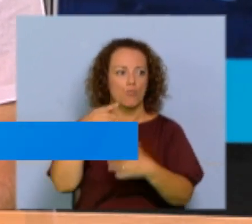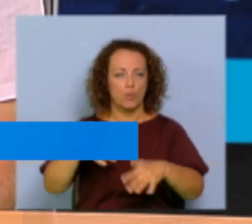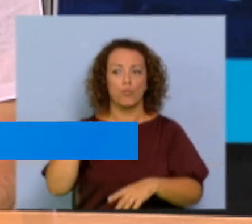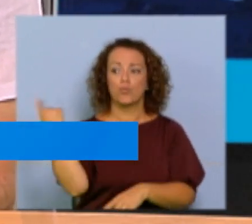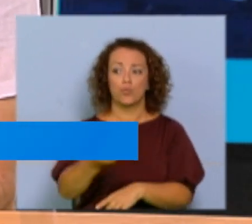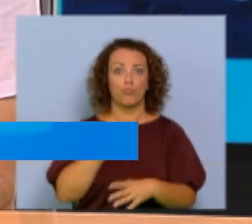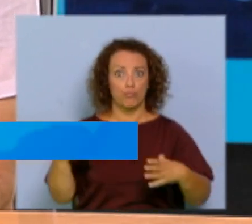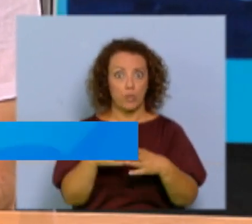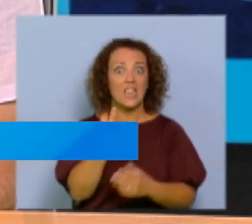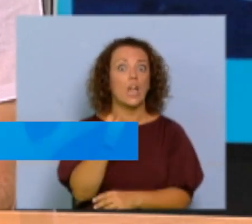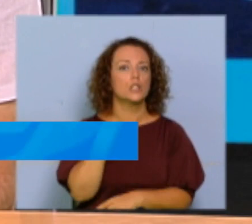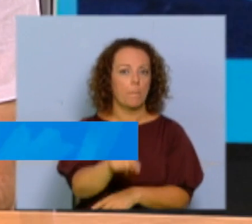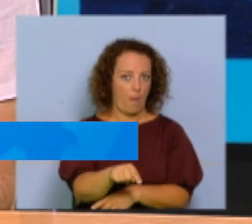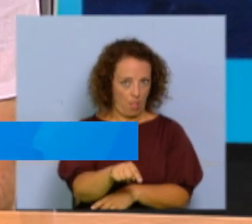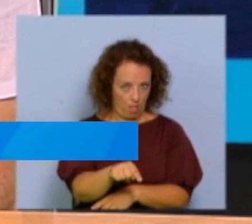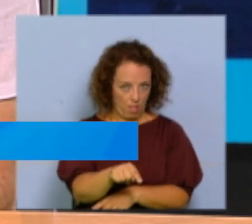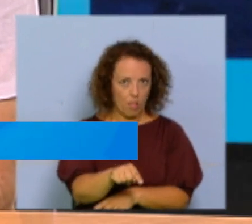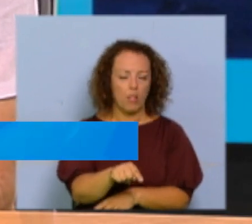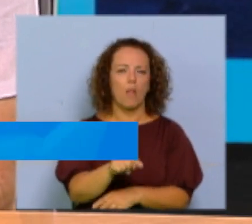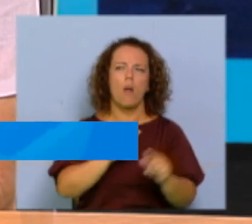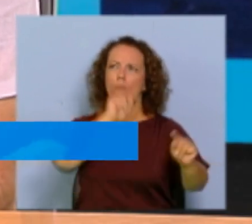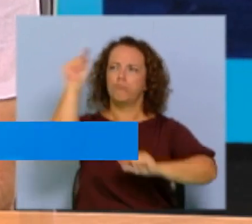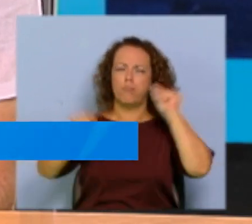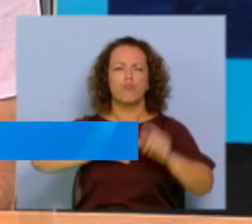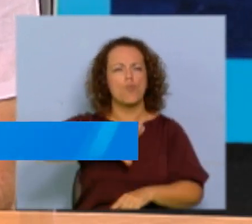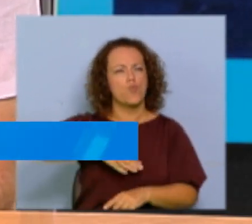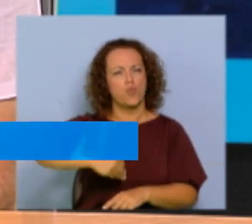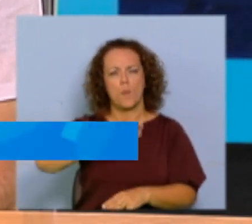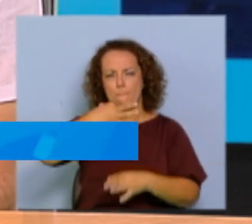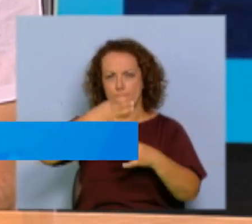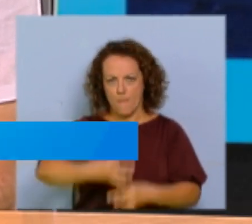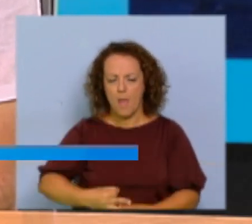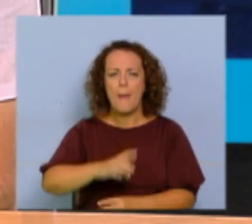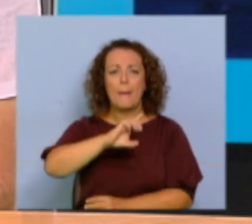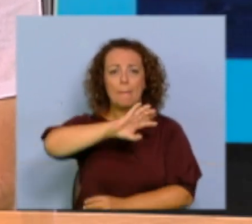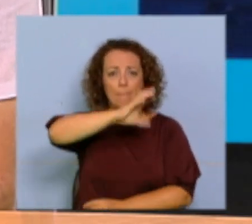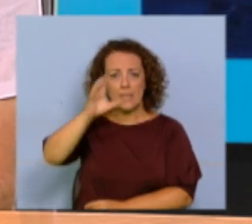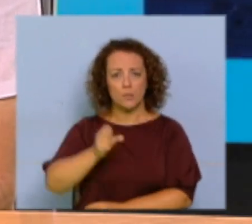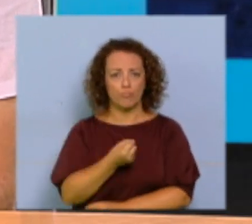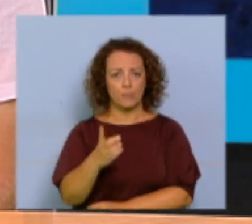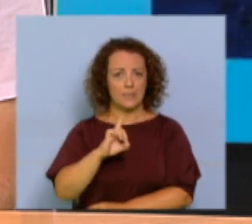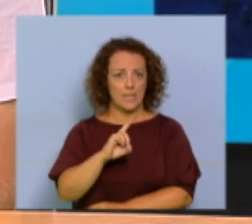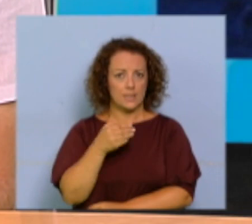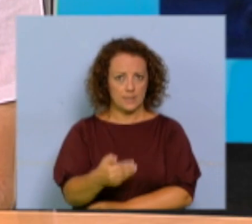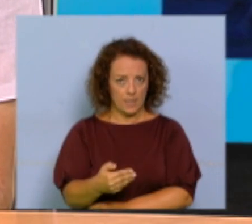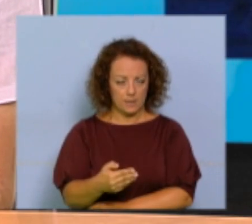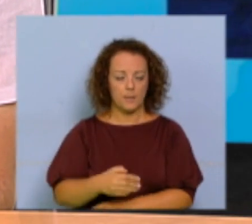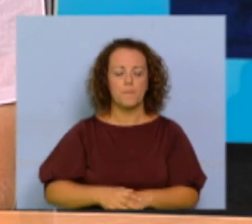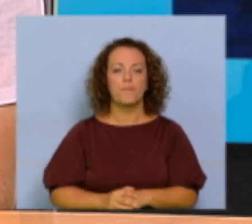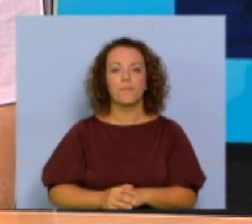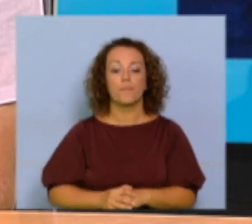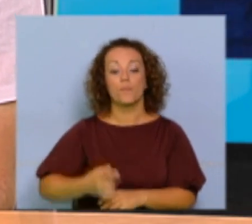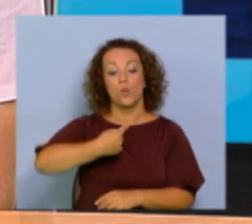3.000 e estamos espalhados pelos 5 continentes, estamos em 67 países e as nossas missões,